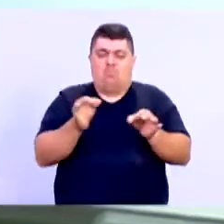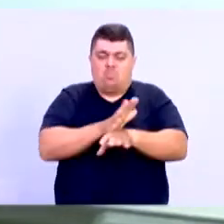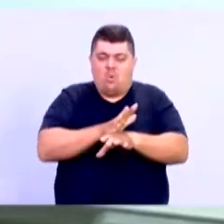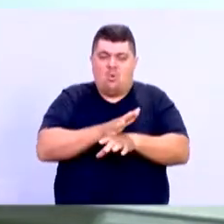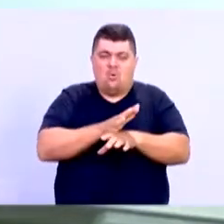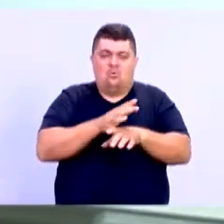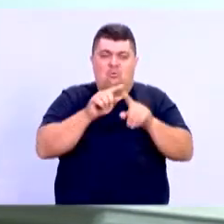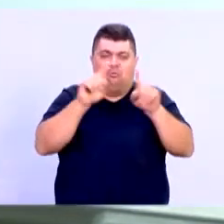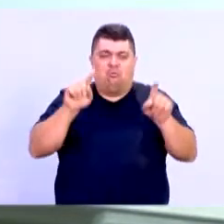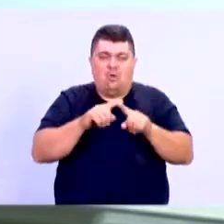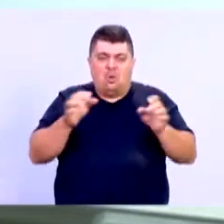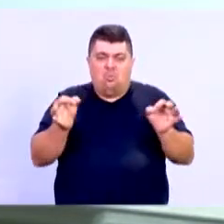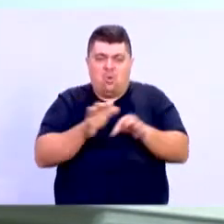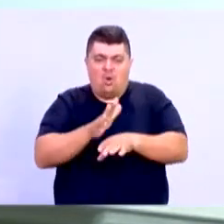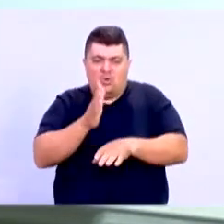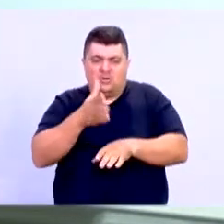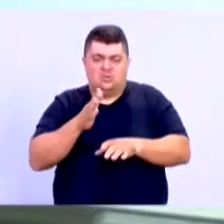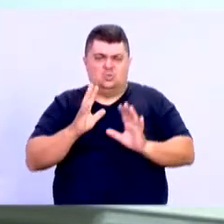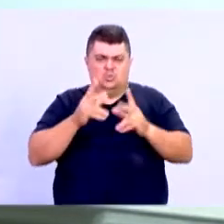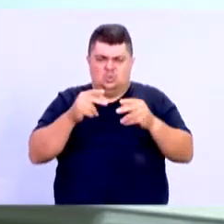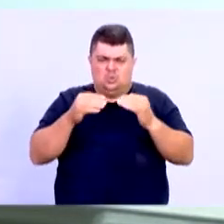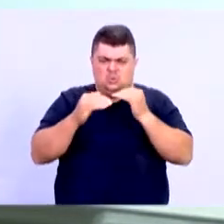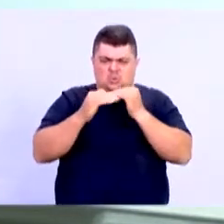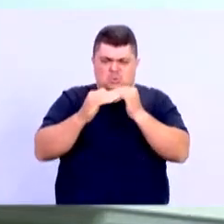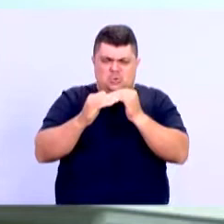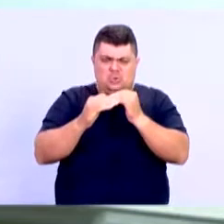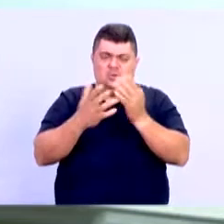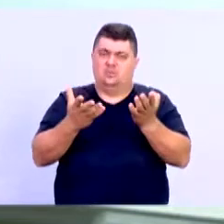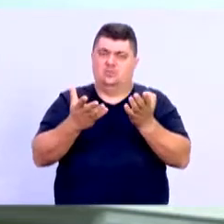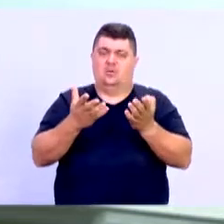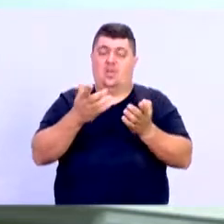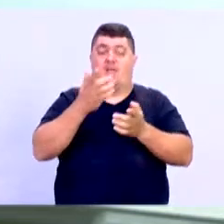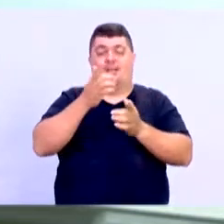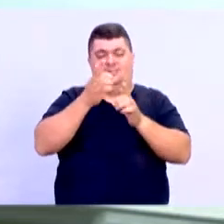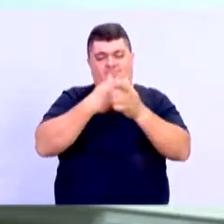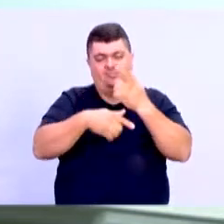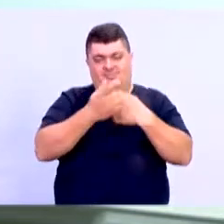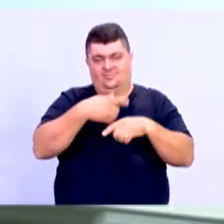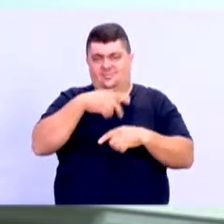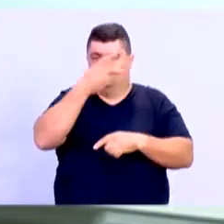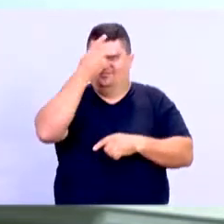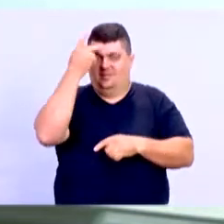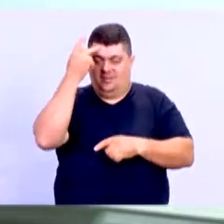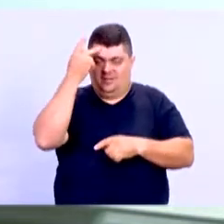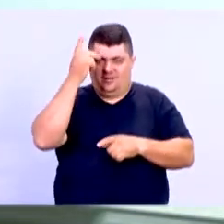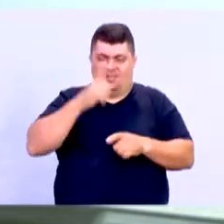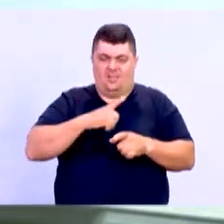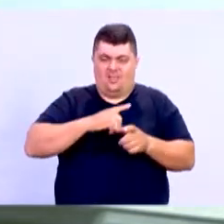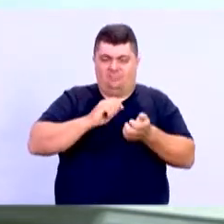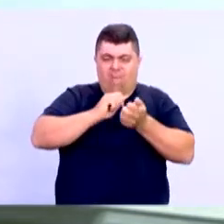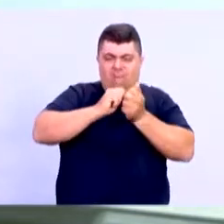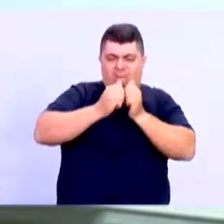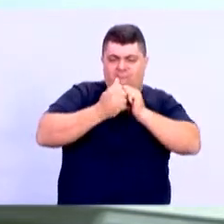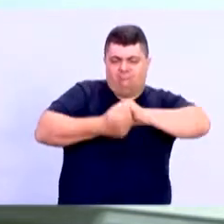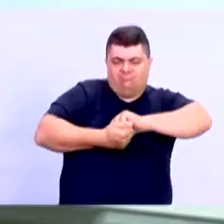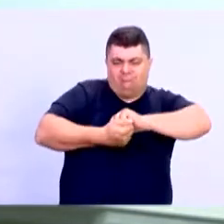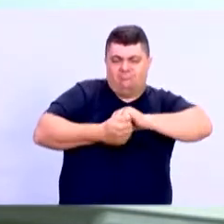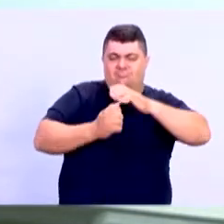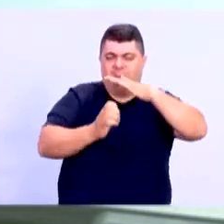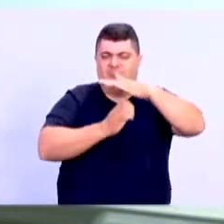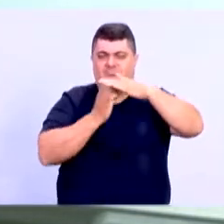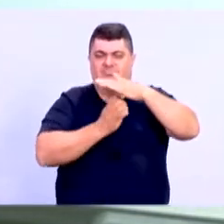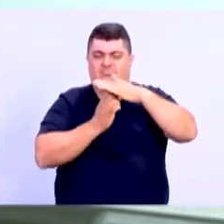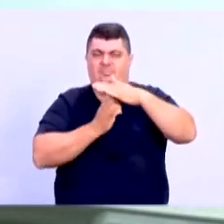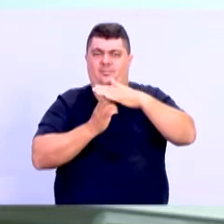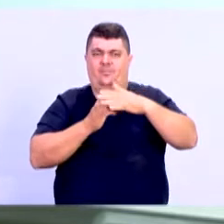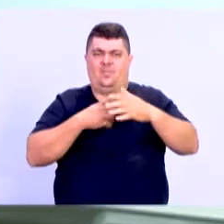para todas as organizações. O que existe é gestão de pessoas se adequando a cada organização.